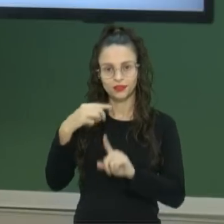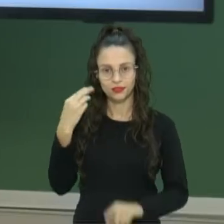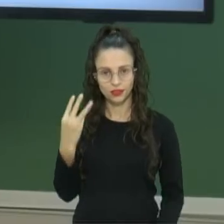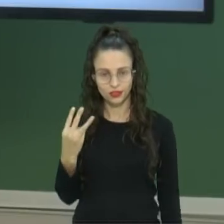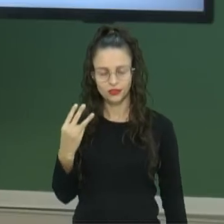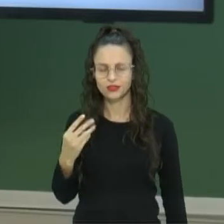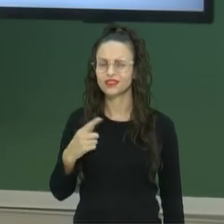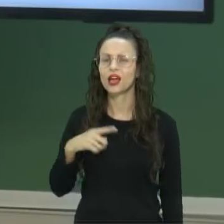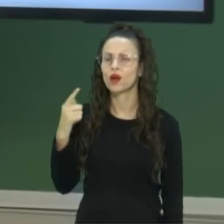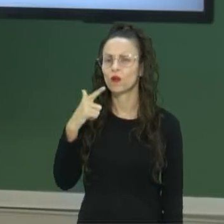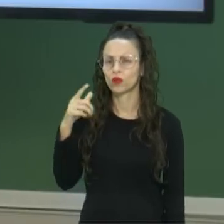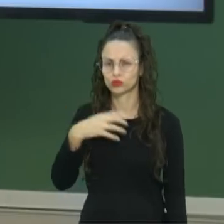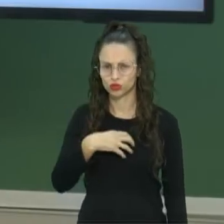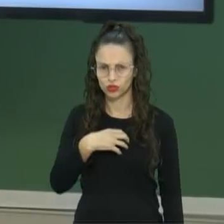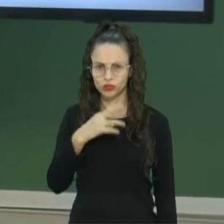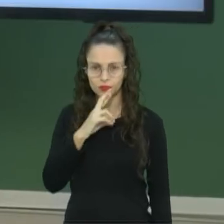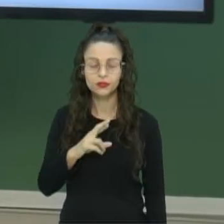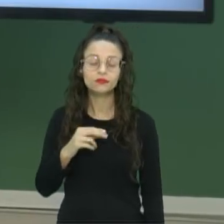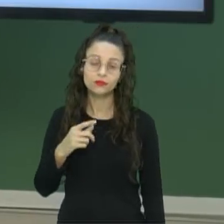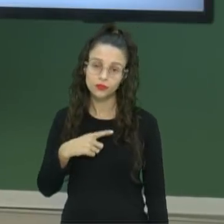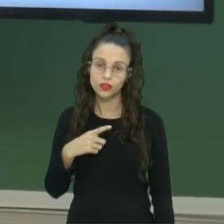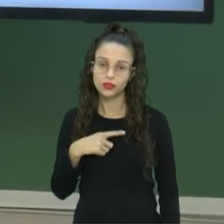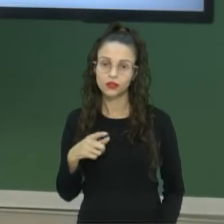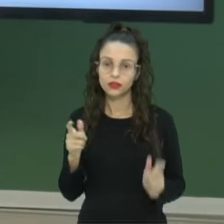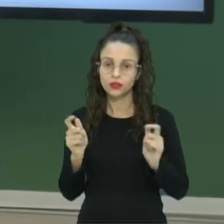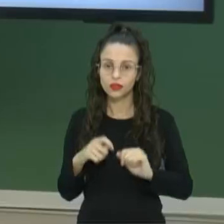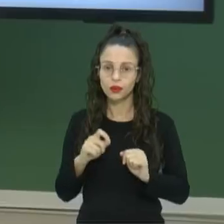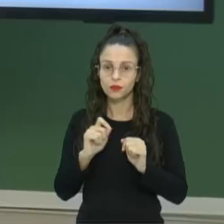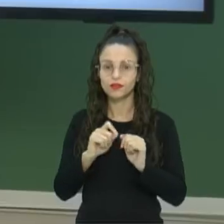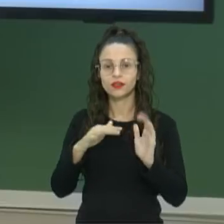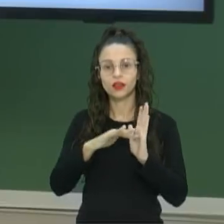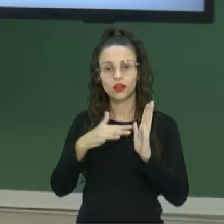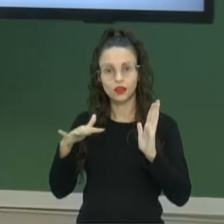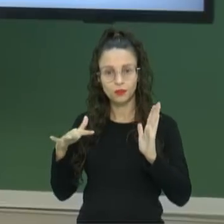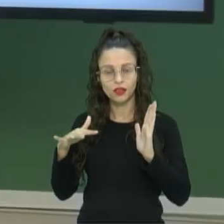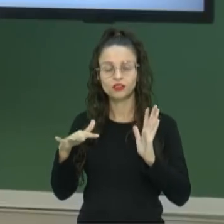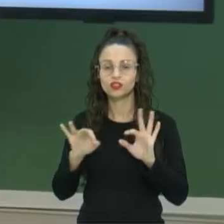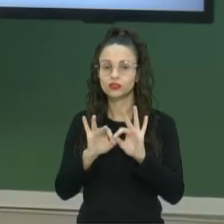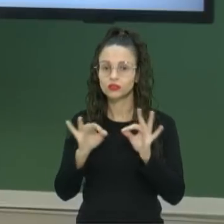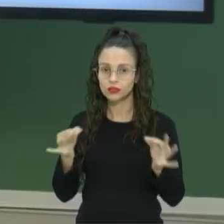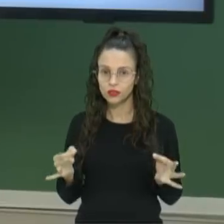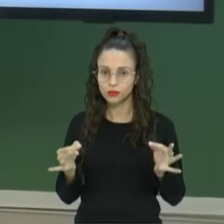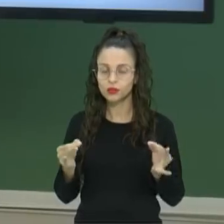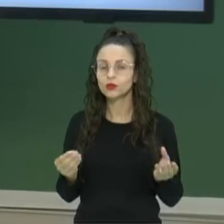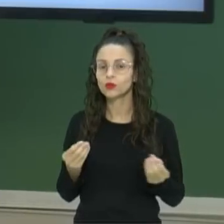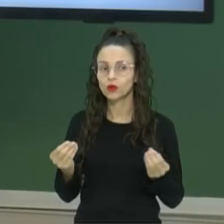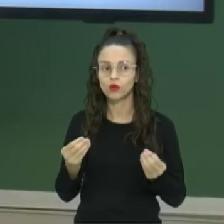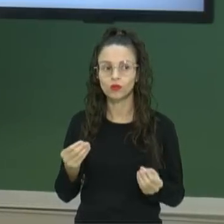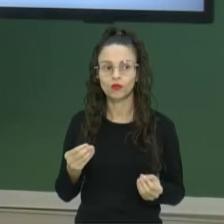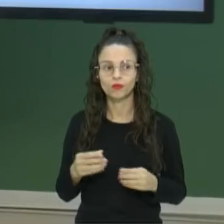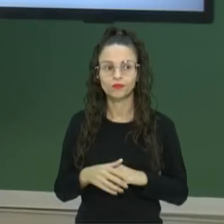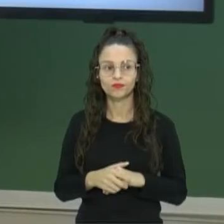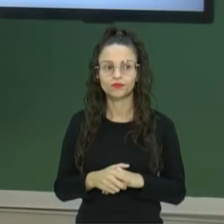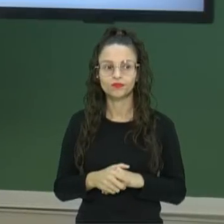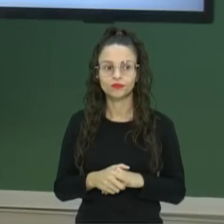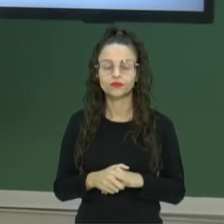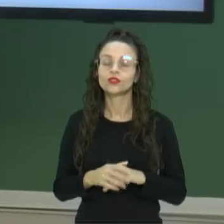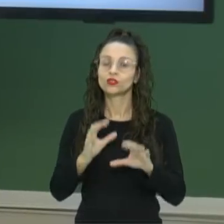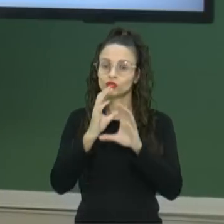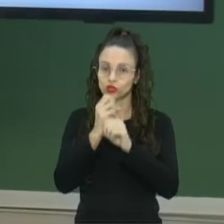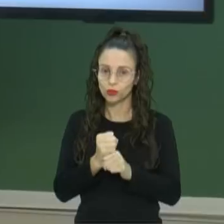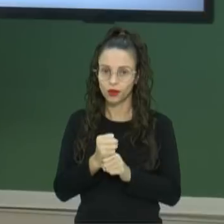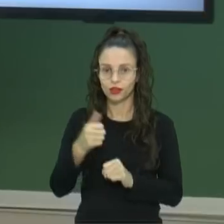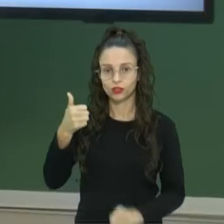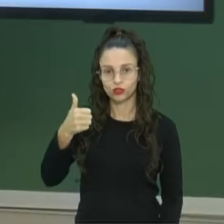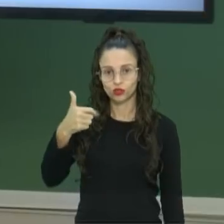Professora, tem outro jeito de fazer? Tem. Você pode fazer a média aritmética simples. Como? Você vai ter que somar